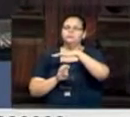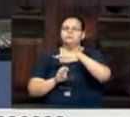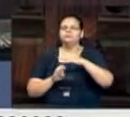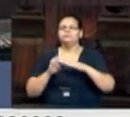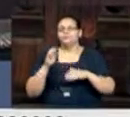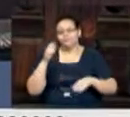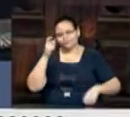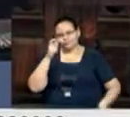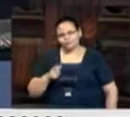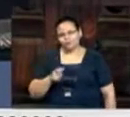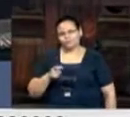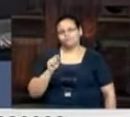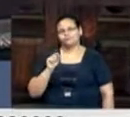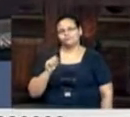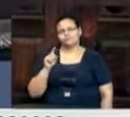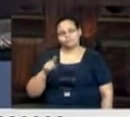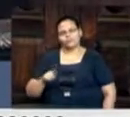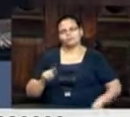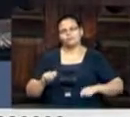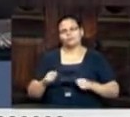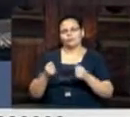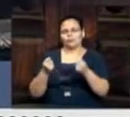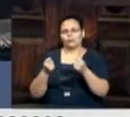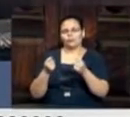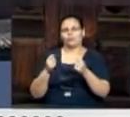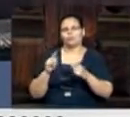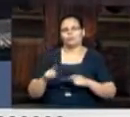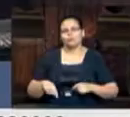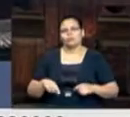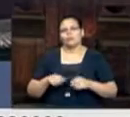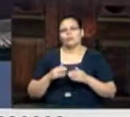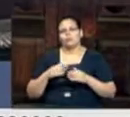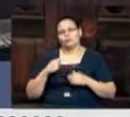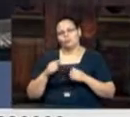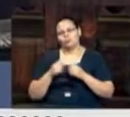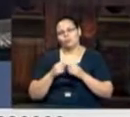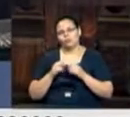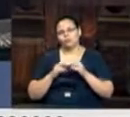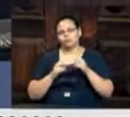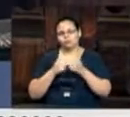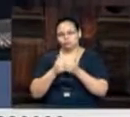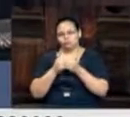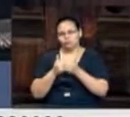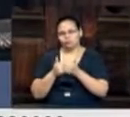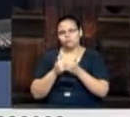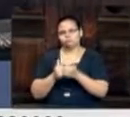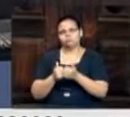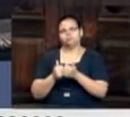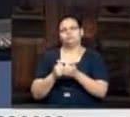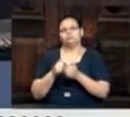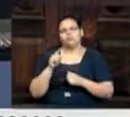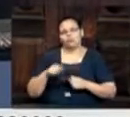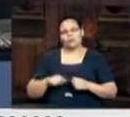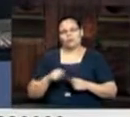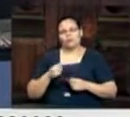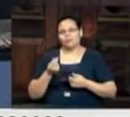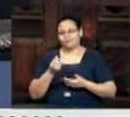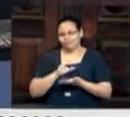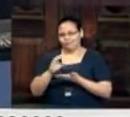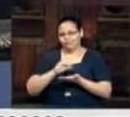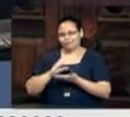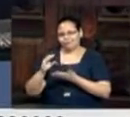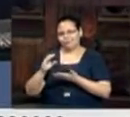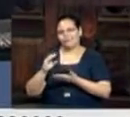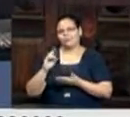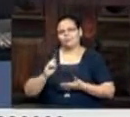são os interesses daqueles que controlam o transporte rodoviário no Rio de Janeiro, que financiam campanhas eleitorais